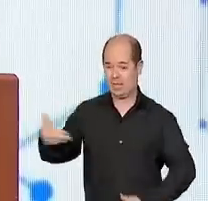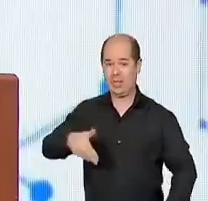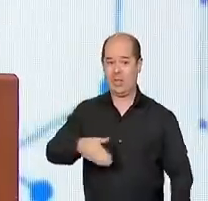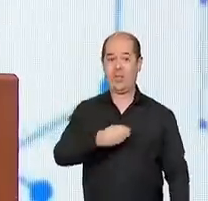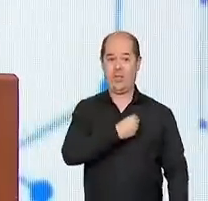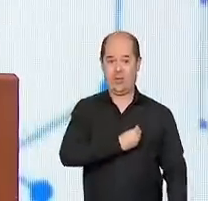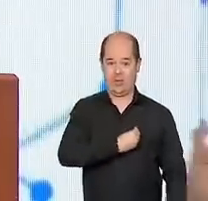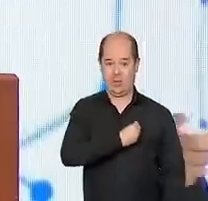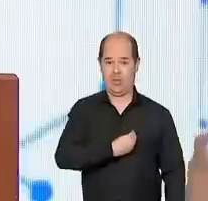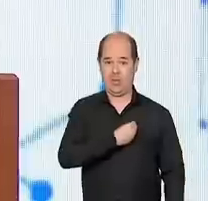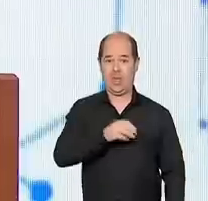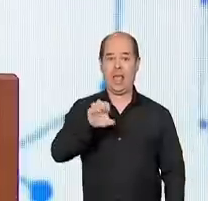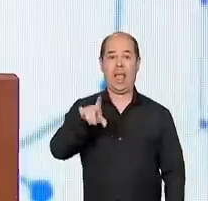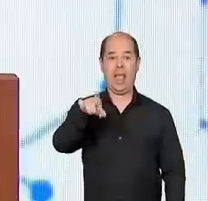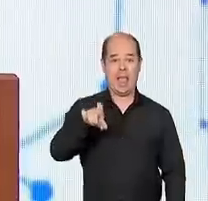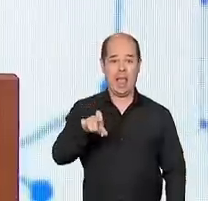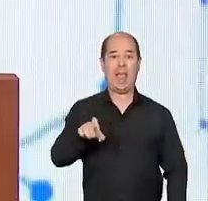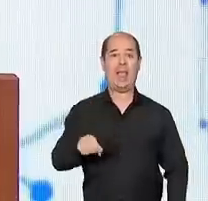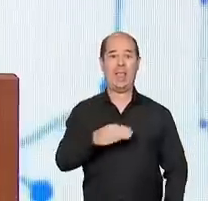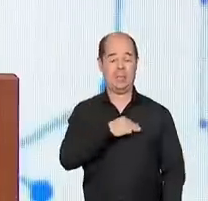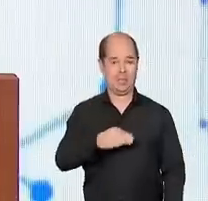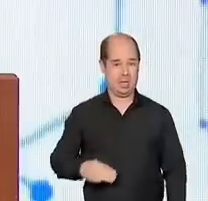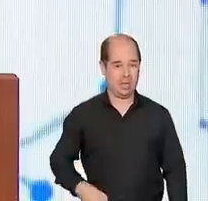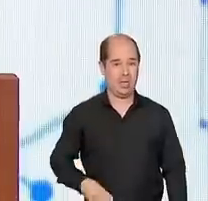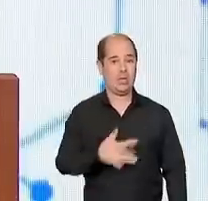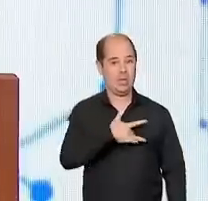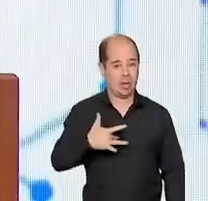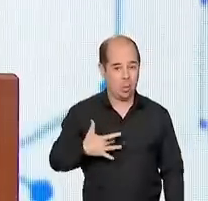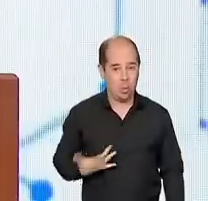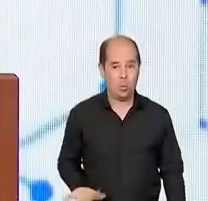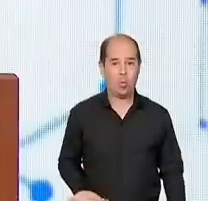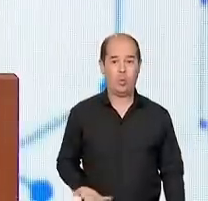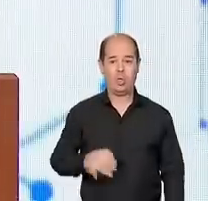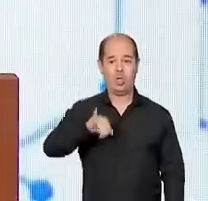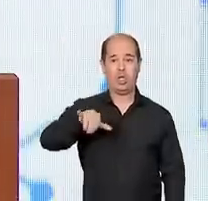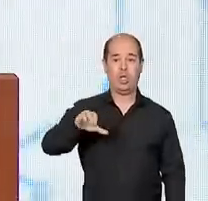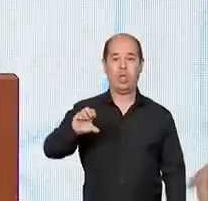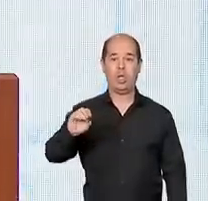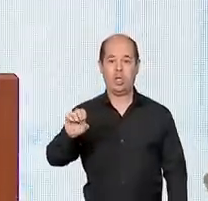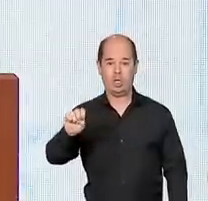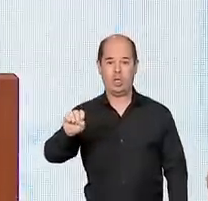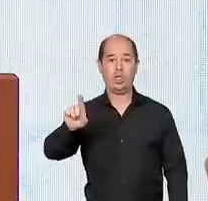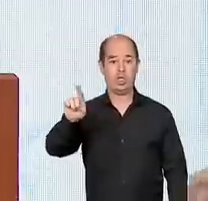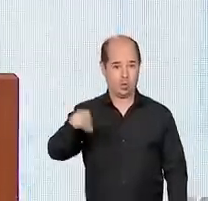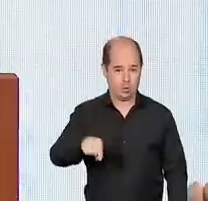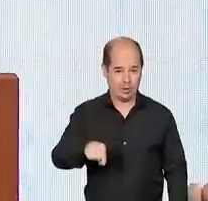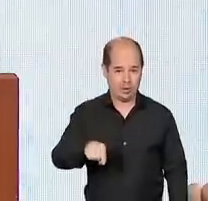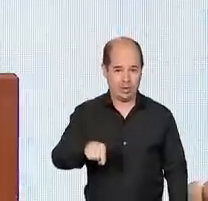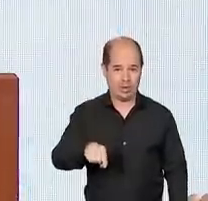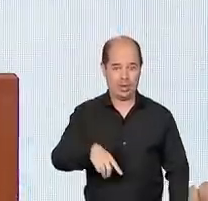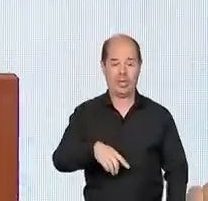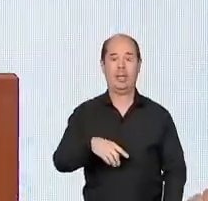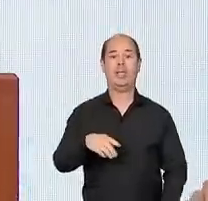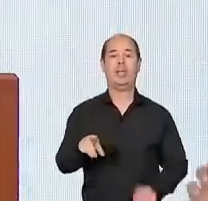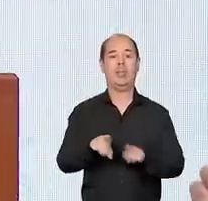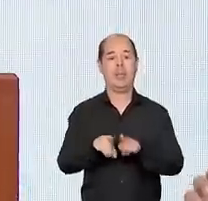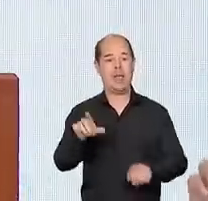dos ex-ministros da Saúde, José Gomes Temporão,